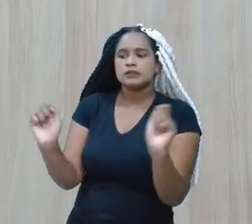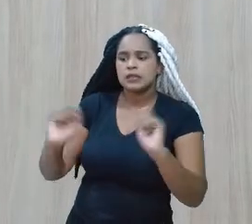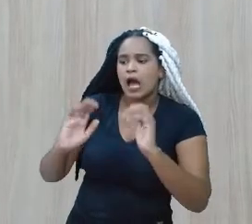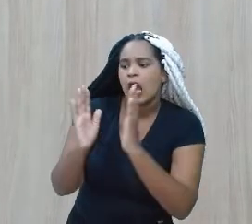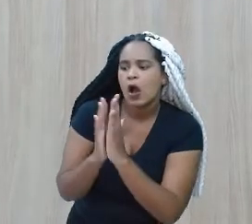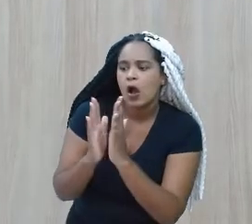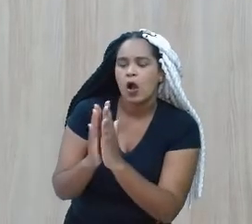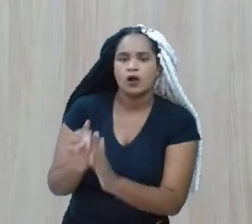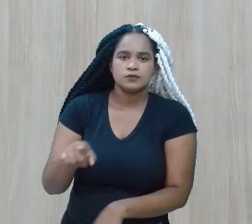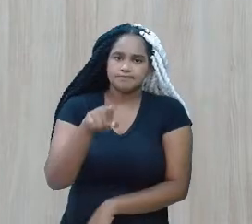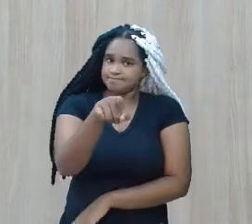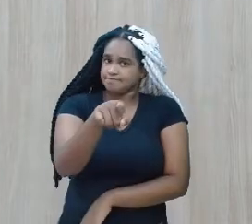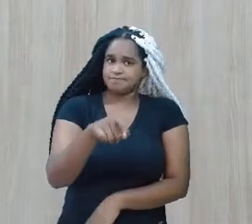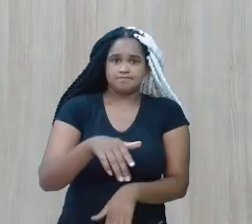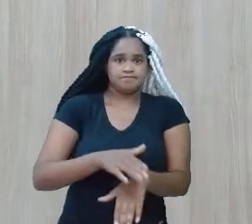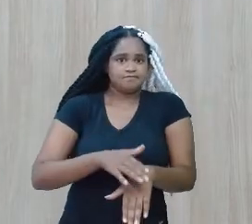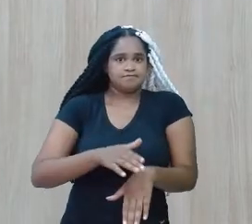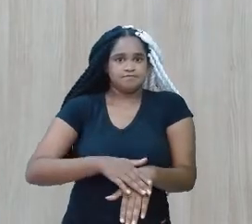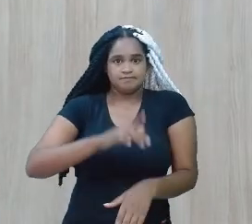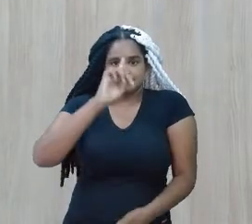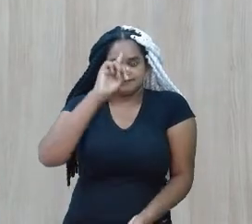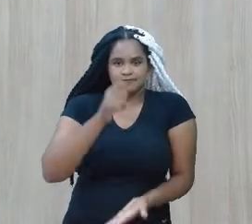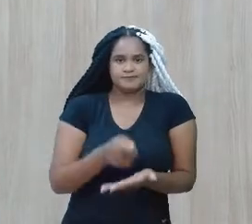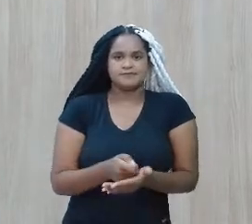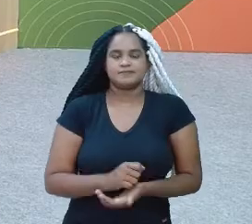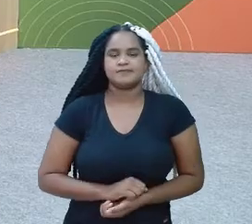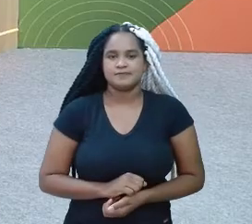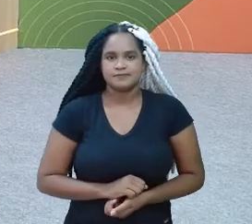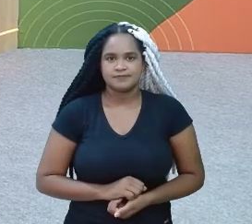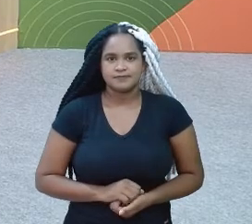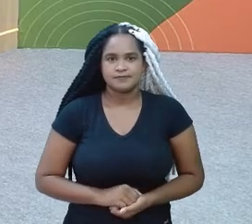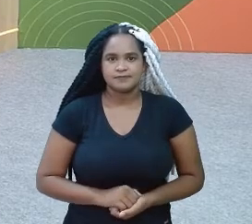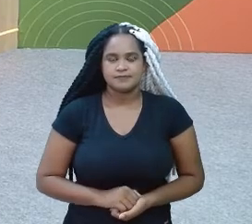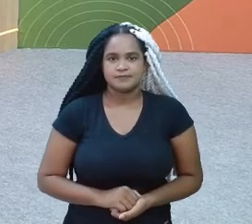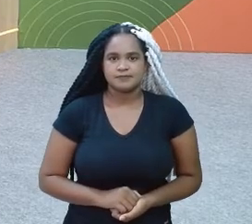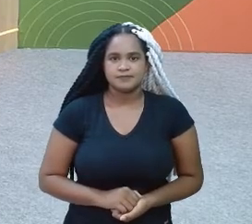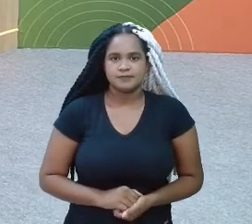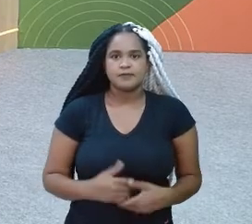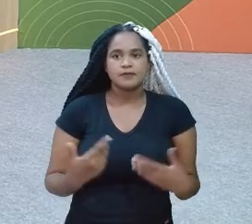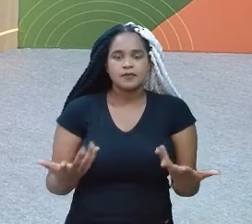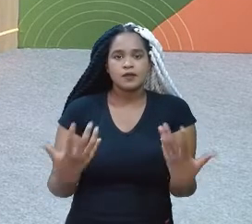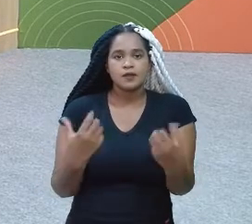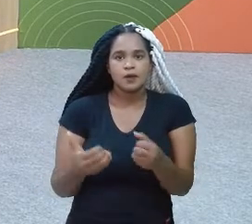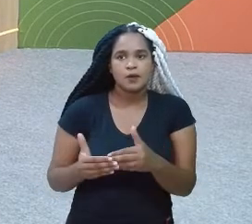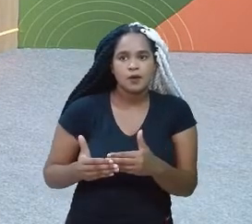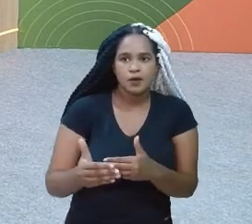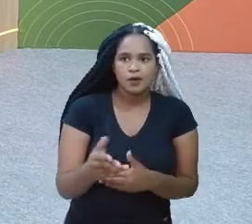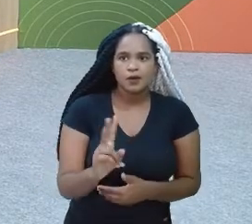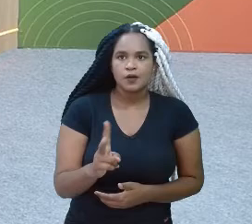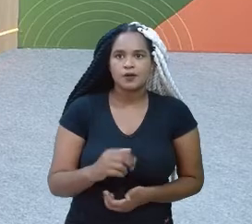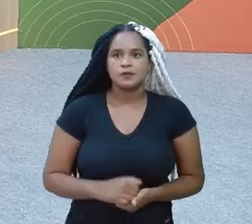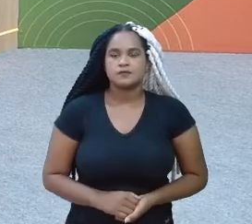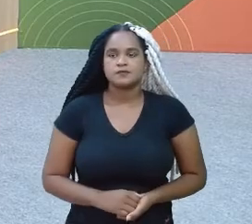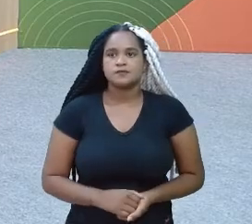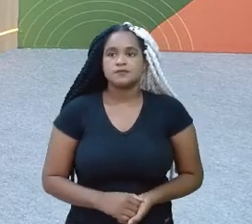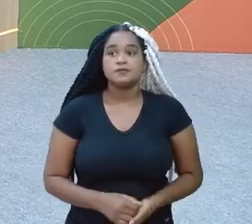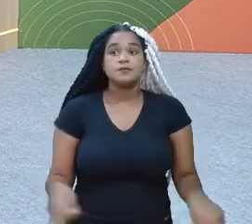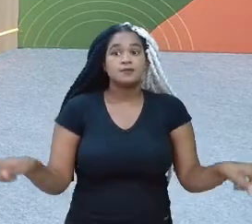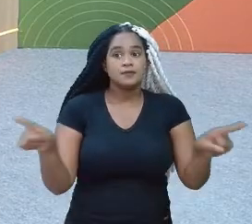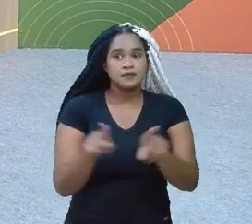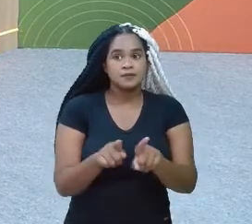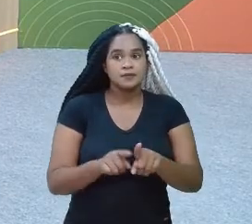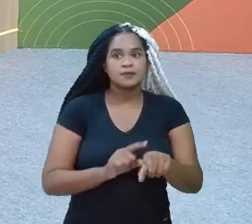Você é livre para acreditar no que você quiser. Vamos seguindo. nós temos